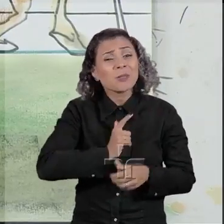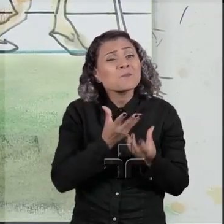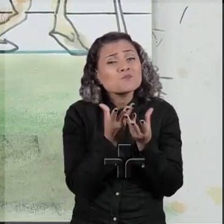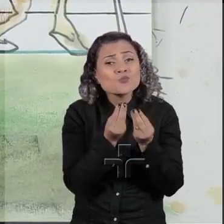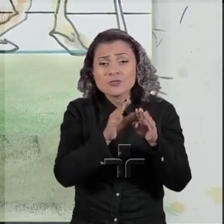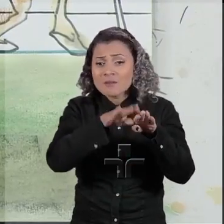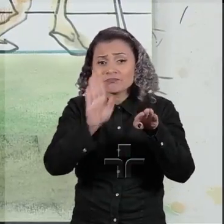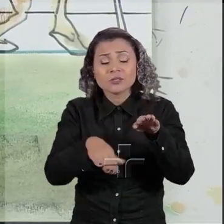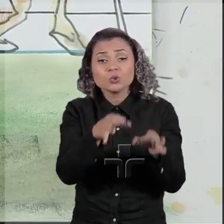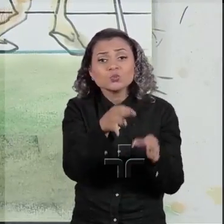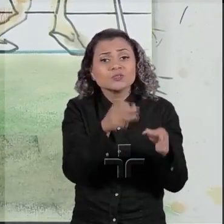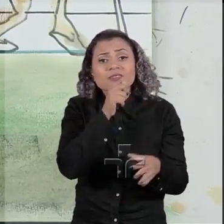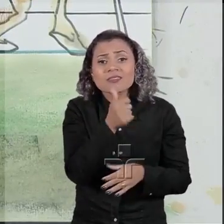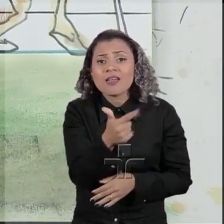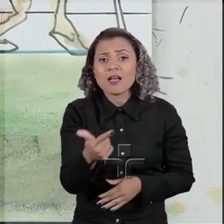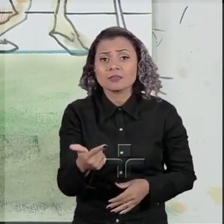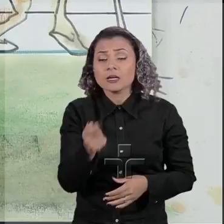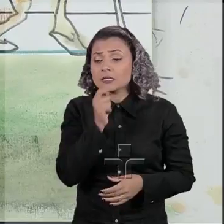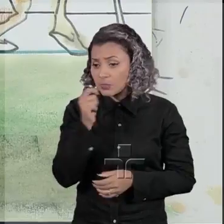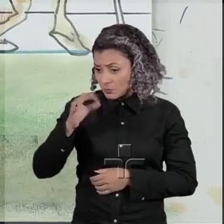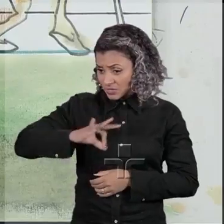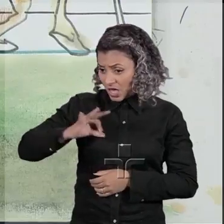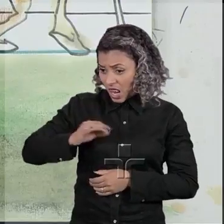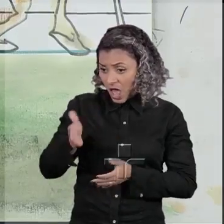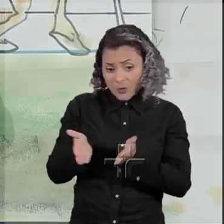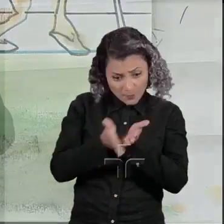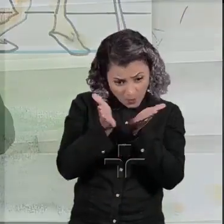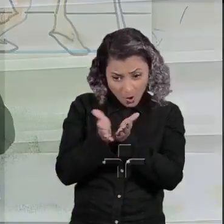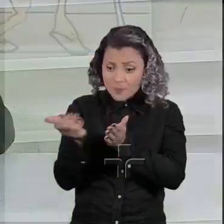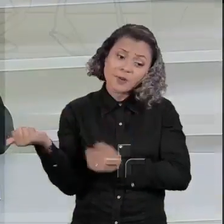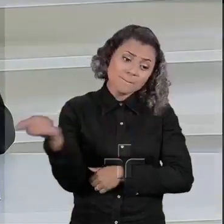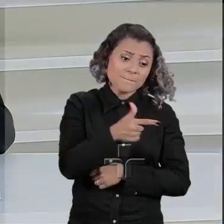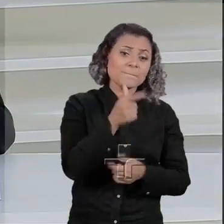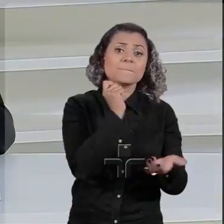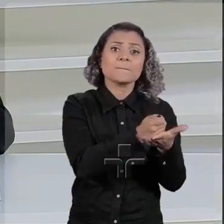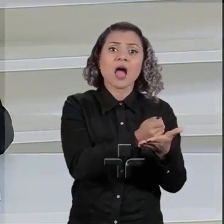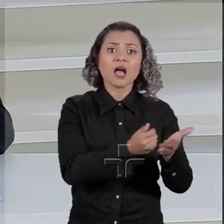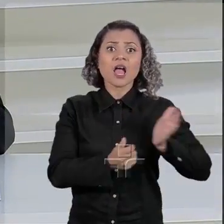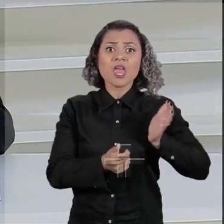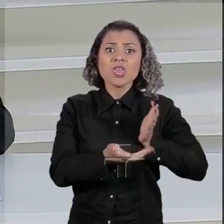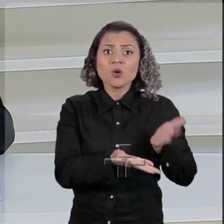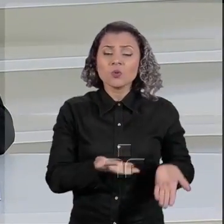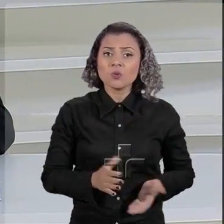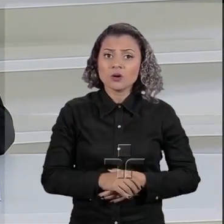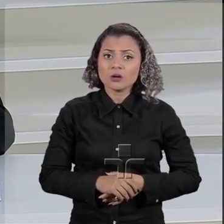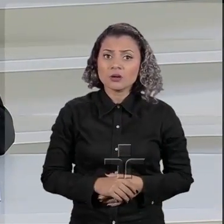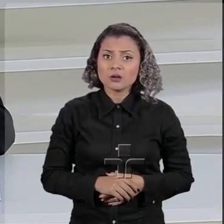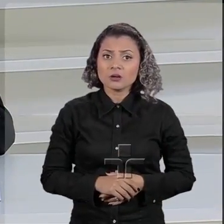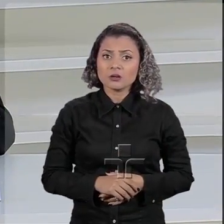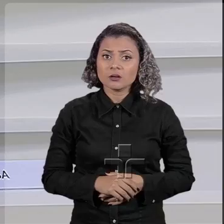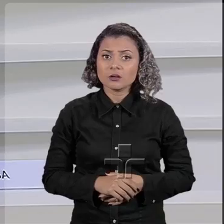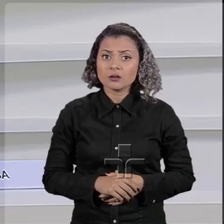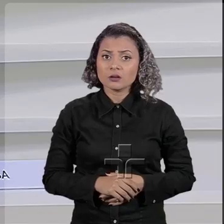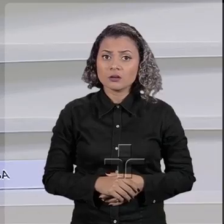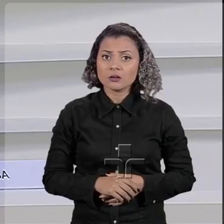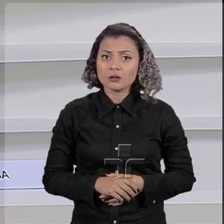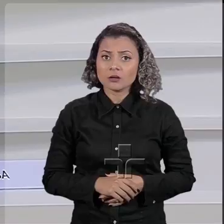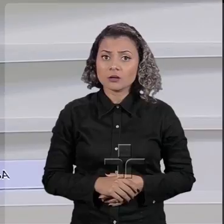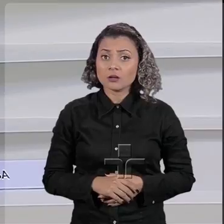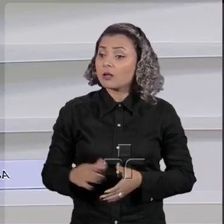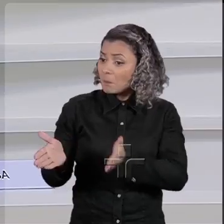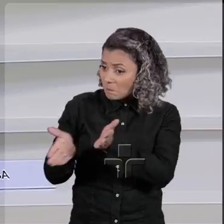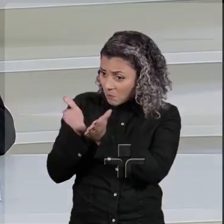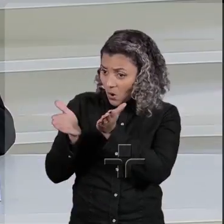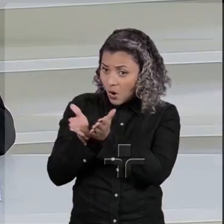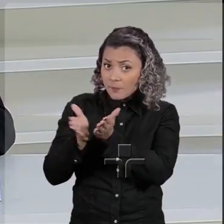ele transfere renda de rico para pobre, de homem para mulher, de pobre para rico. De rico para pobre não, de pobre para